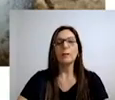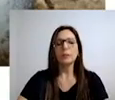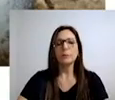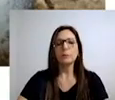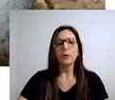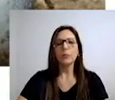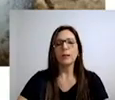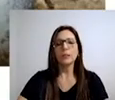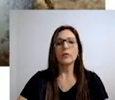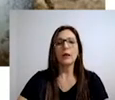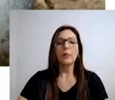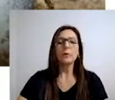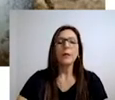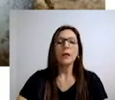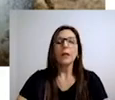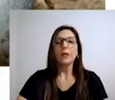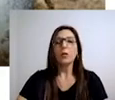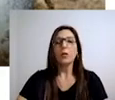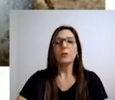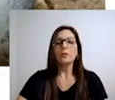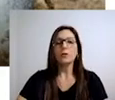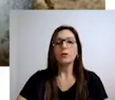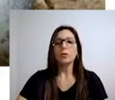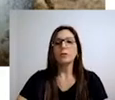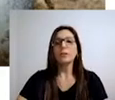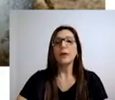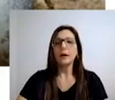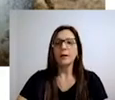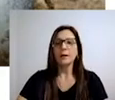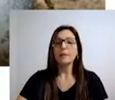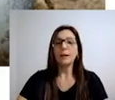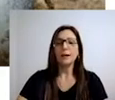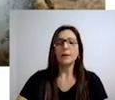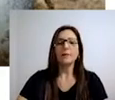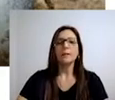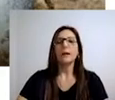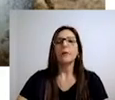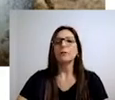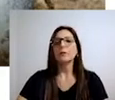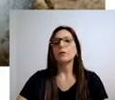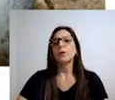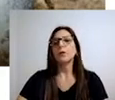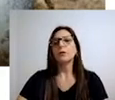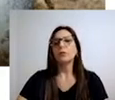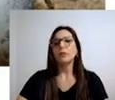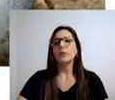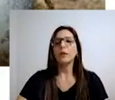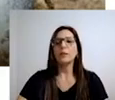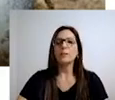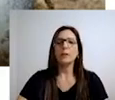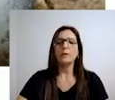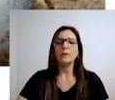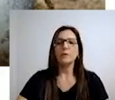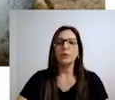aquática, contrário do sapo, ela coloca os seus ovos na terra, onde eles vão eclodir e logo em